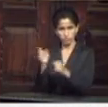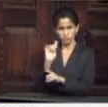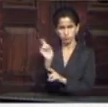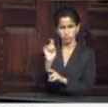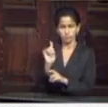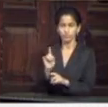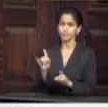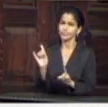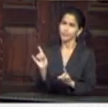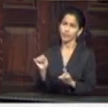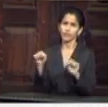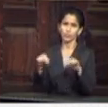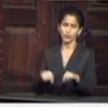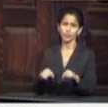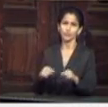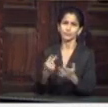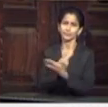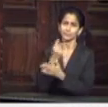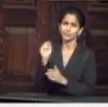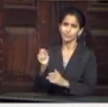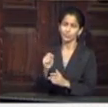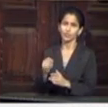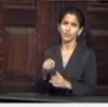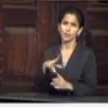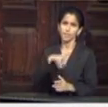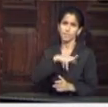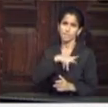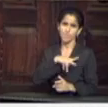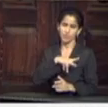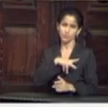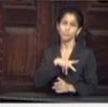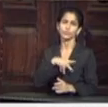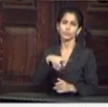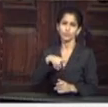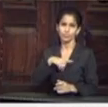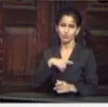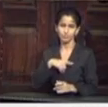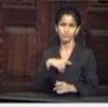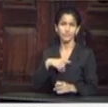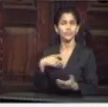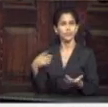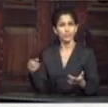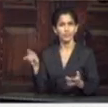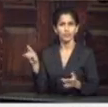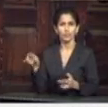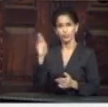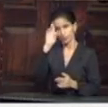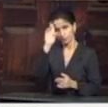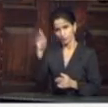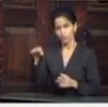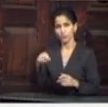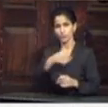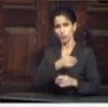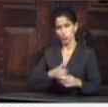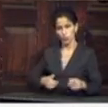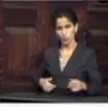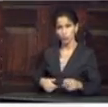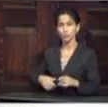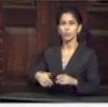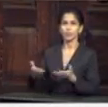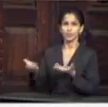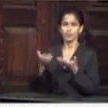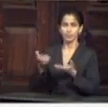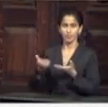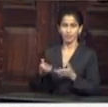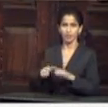lobby próprio. É utilizar o cargo de governo que se tem para esvaziar plenário,